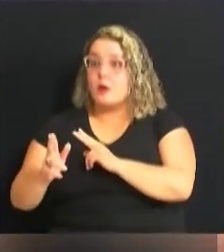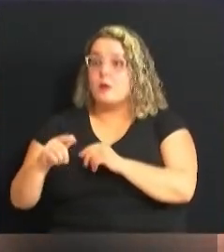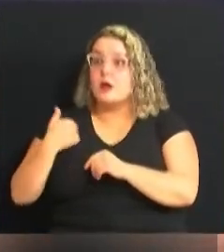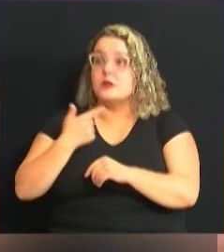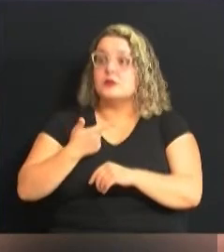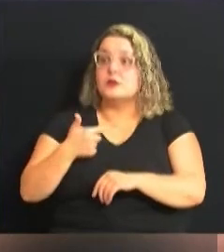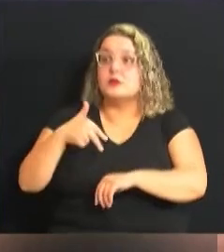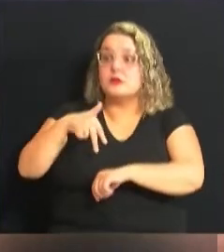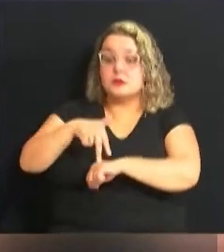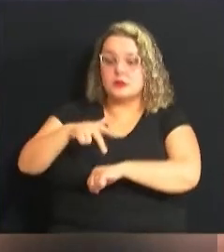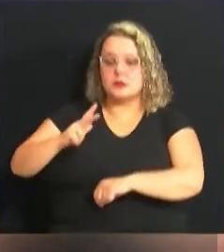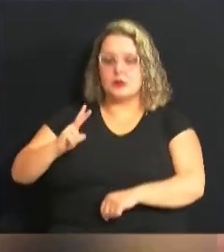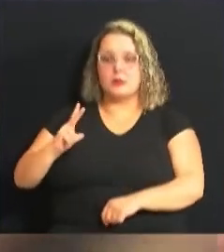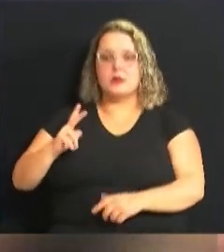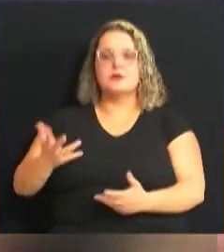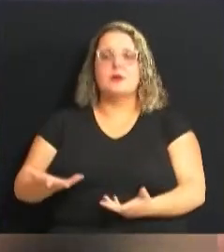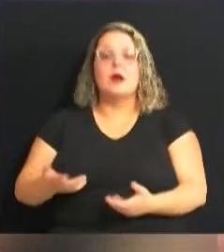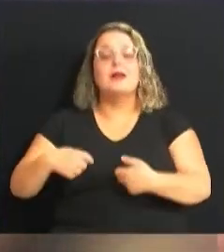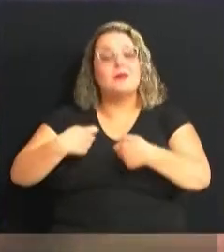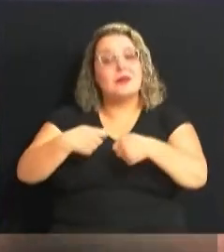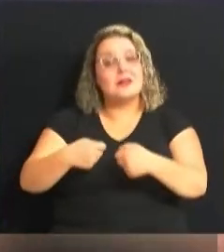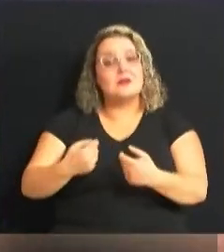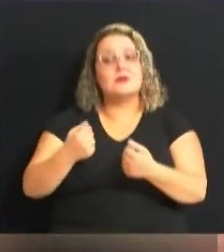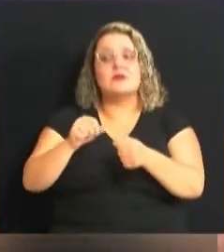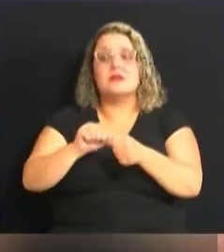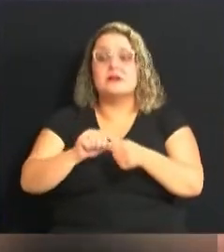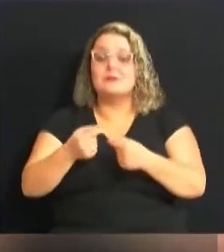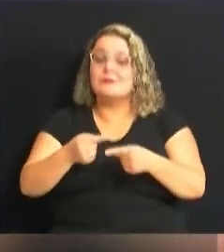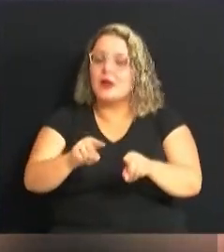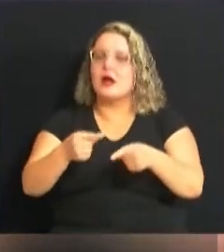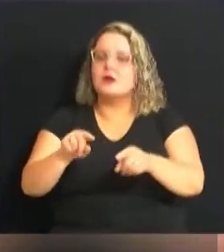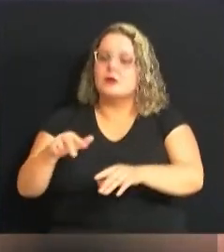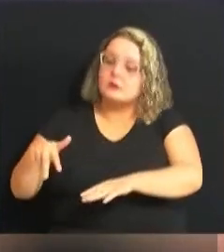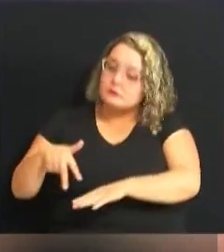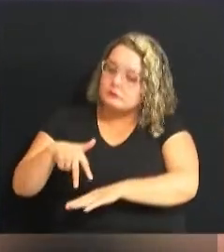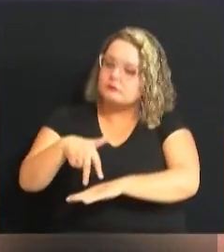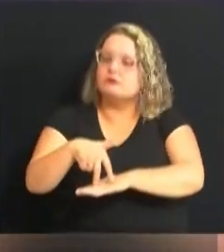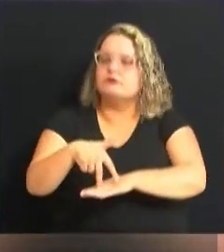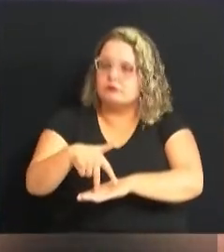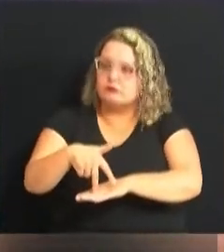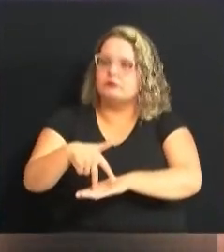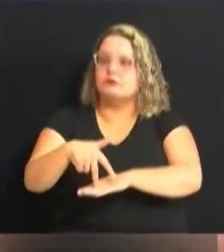nos nossos lugares. E nós temos que fazer provocações